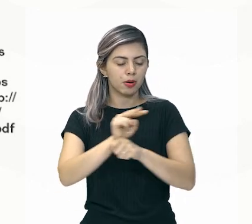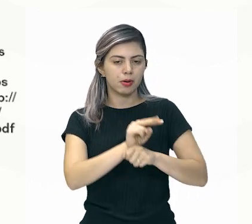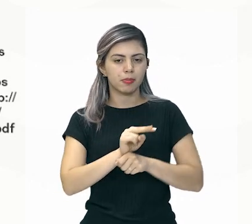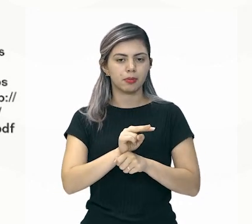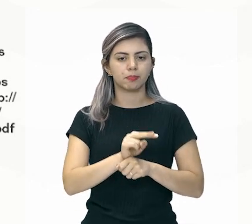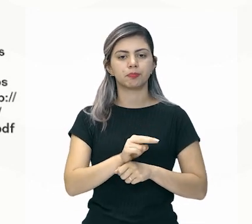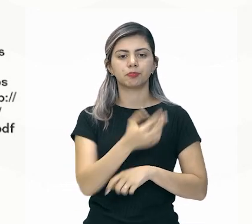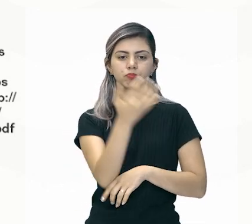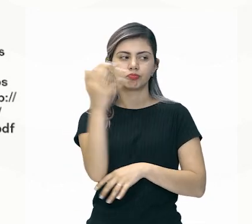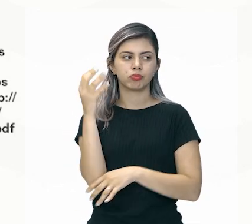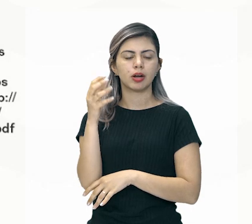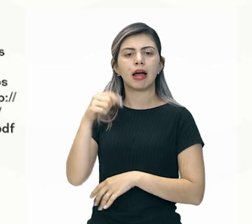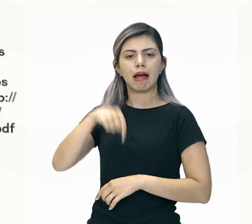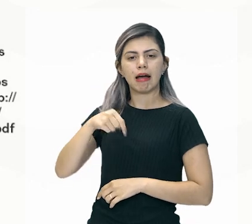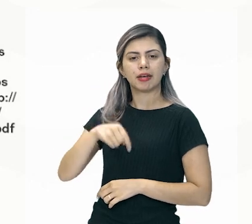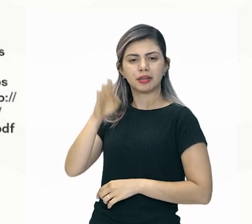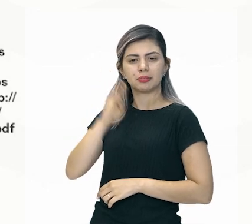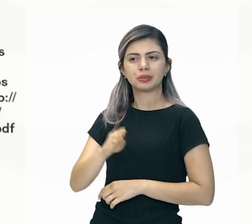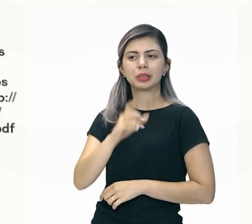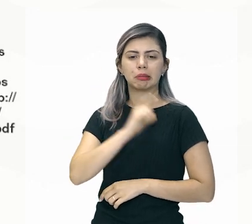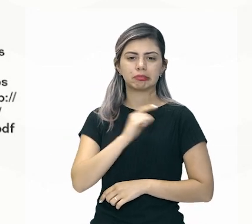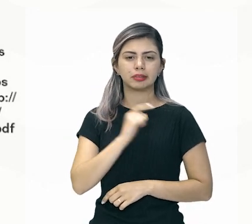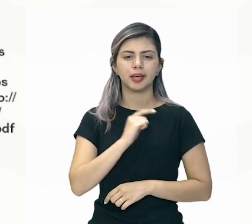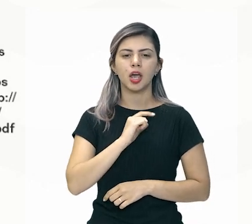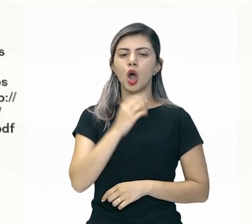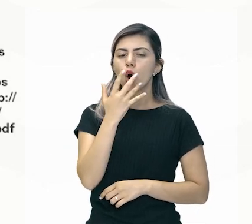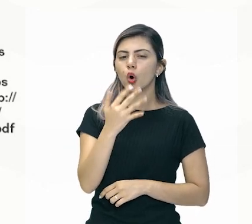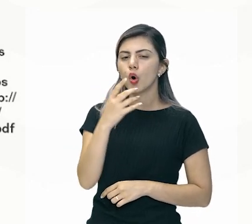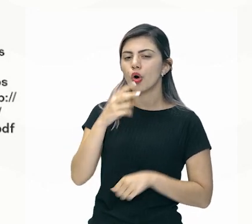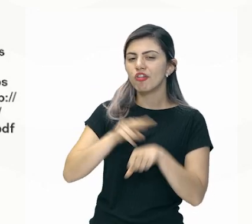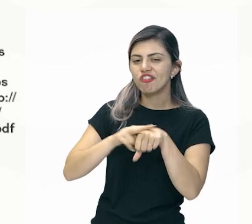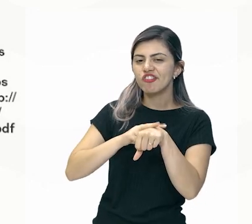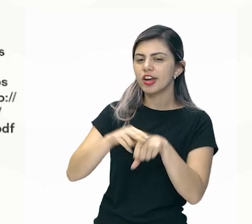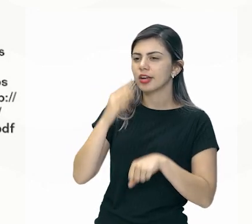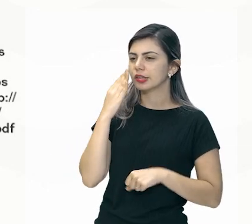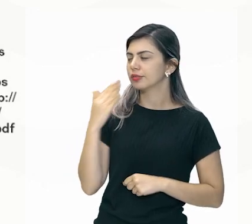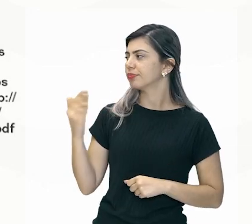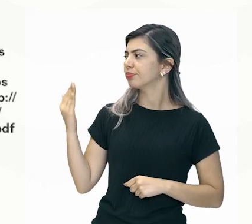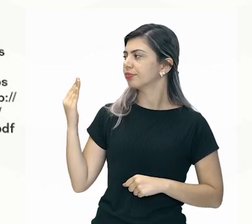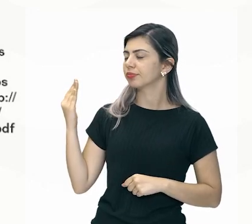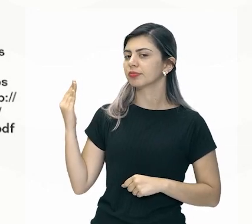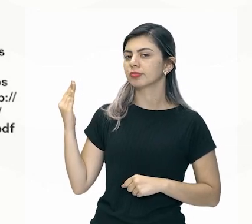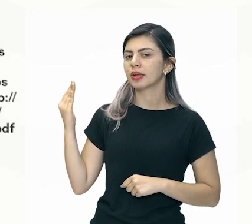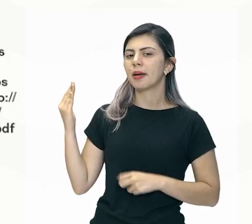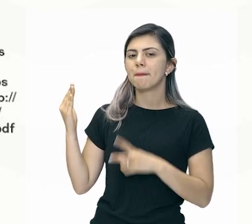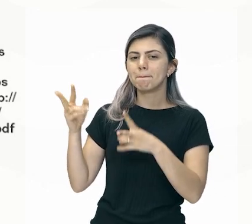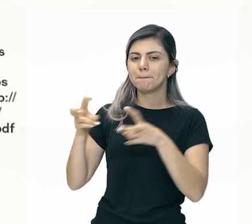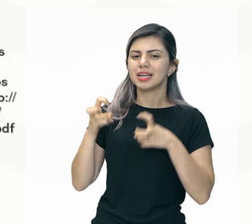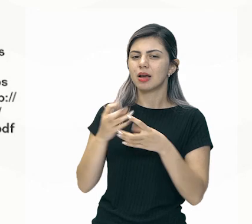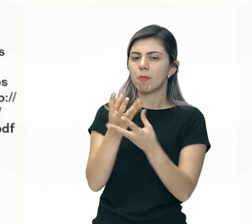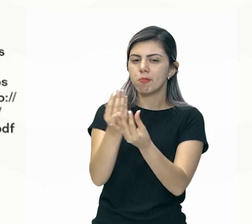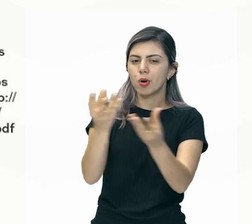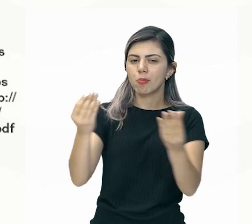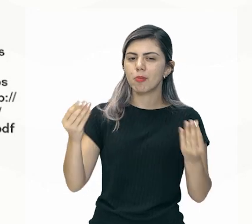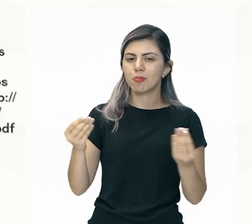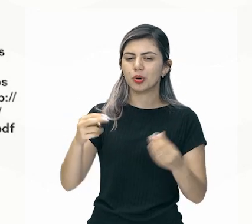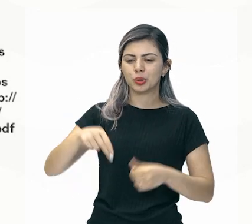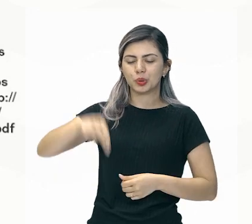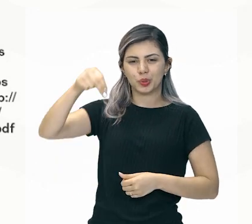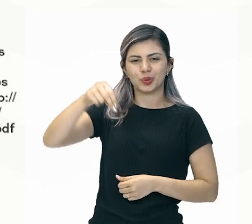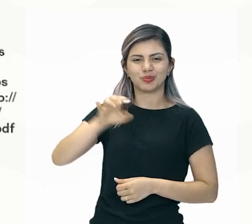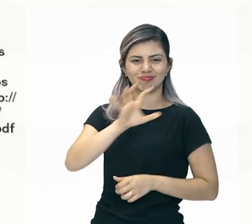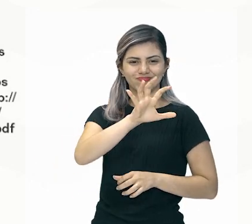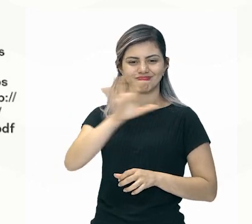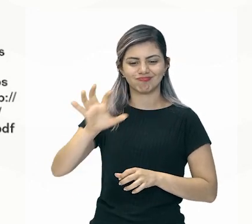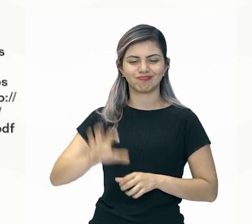território brasileiro, são essas aí que estão aparecendo em verde na tela de vocês. Observa que tem muitas aí, né, ao longo da região norte do Brasil,